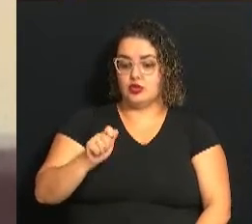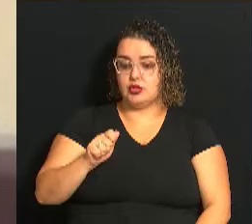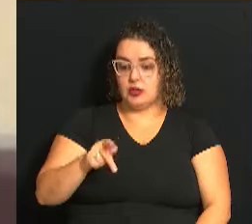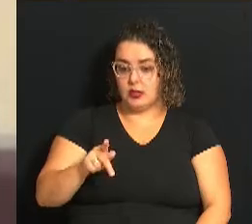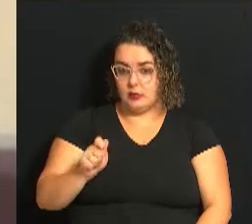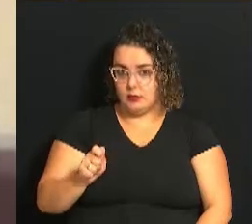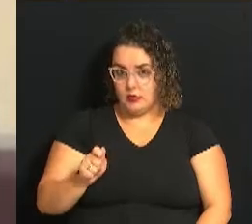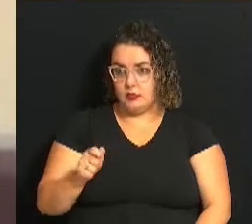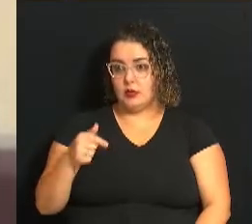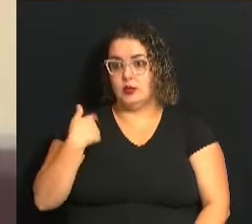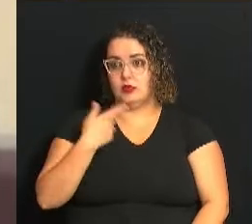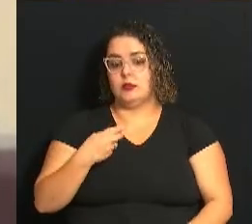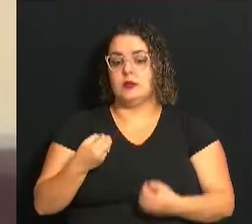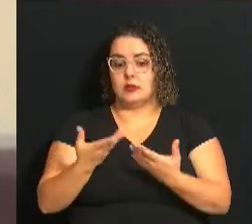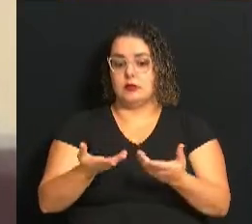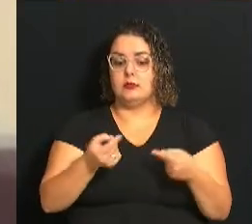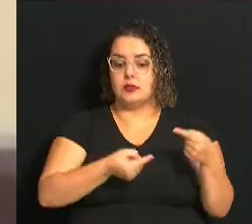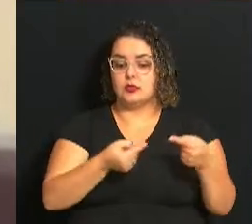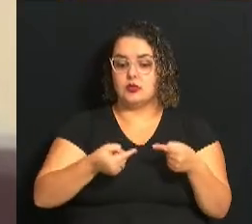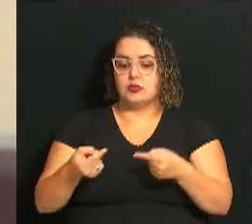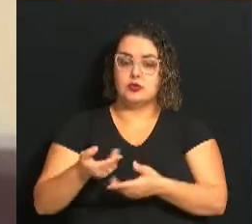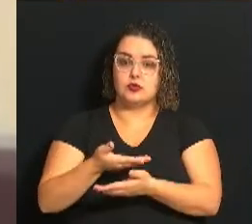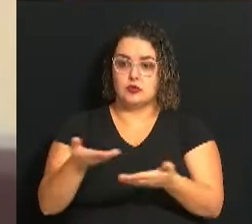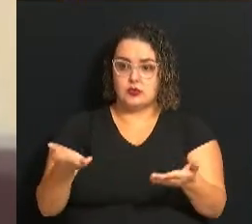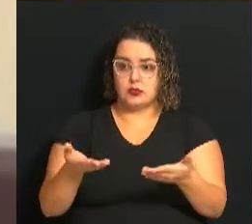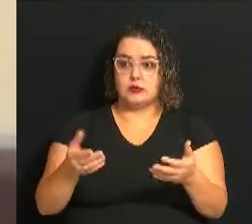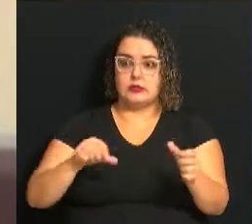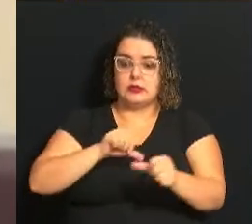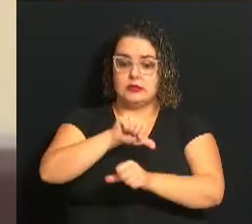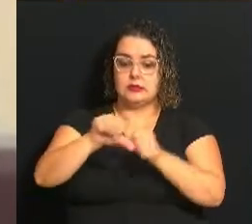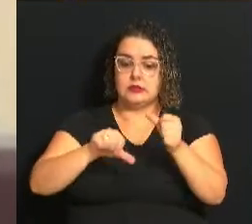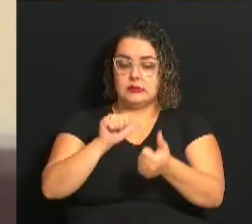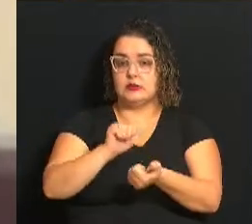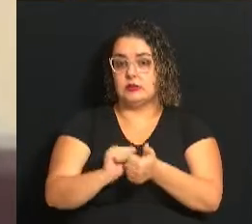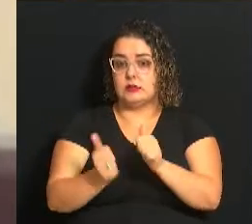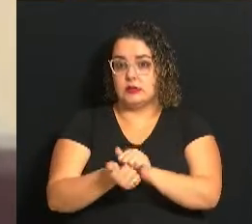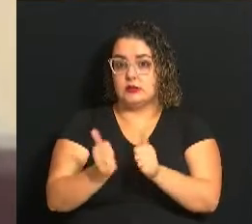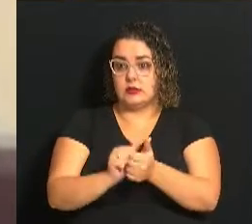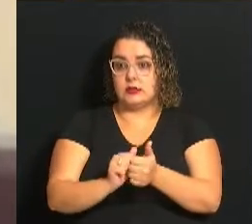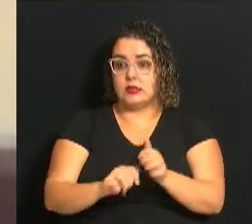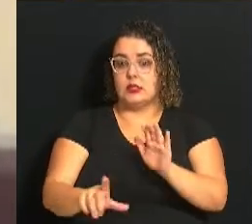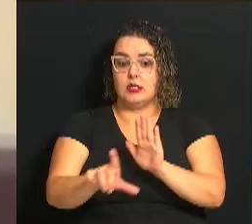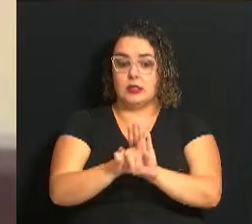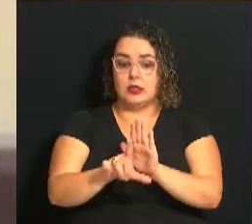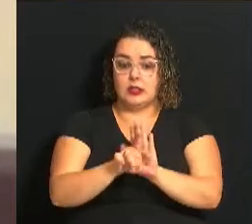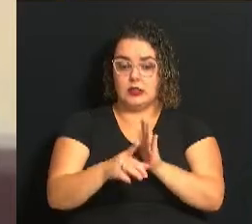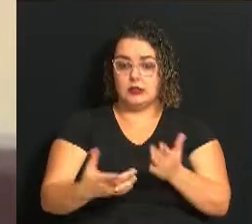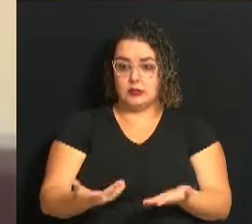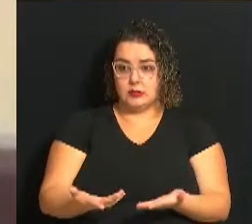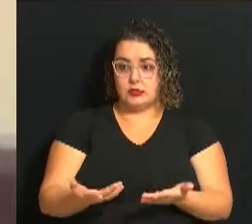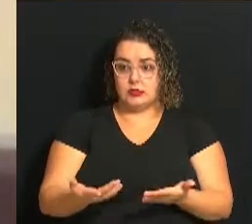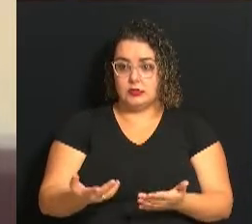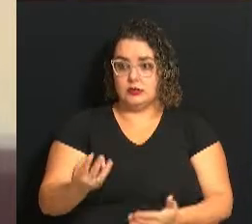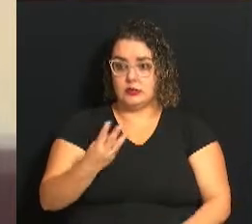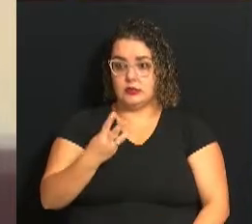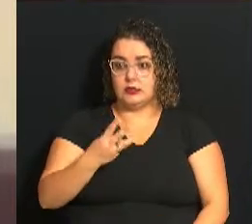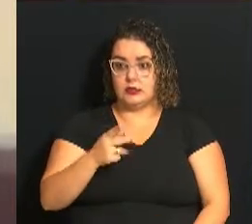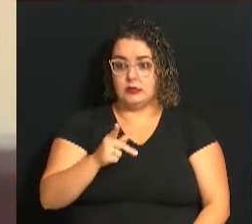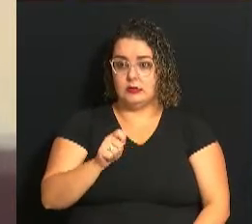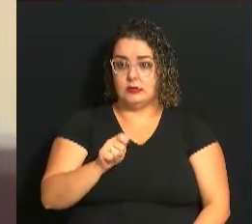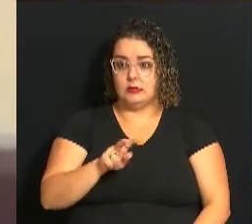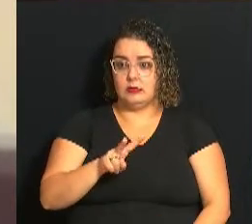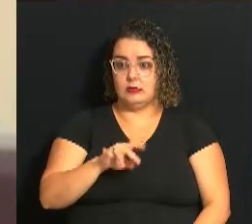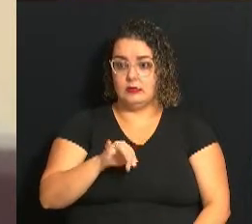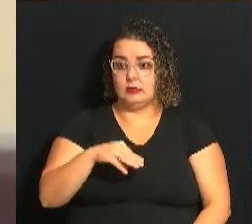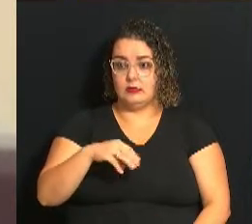para avaliar, né, e discutir com vocês essa alteração, esse ajuste, na verdade, da legislação referente a esse terceiro pavimento. Do ponto de